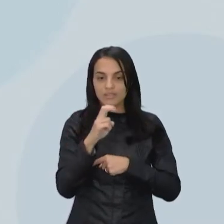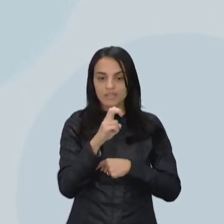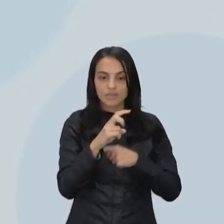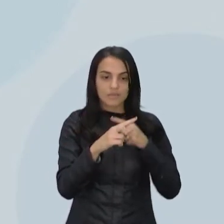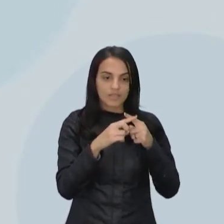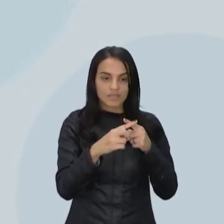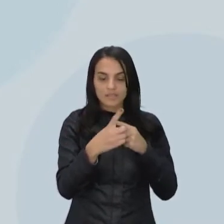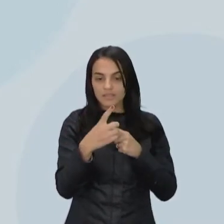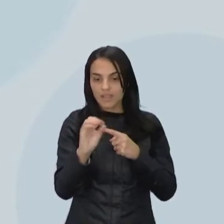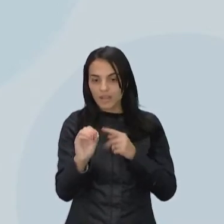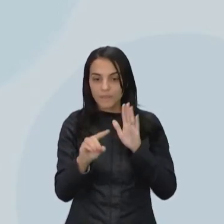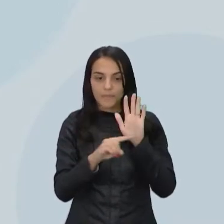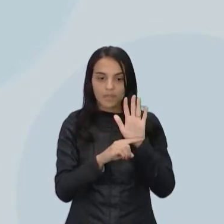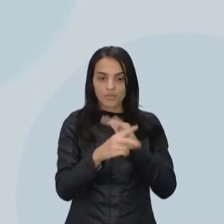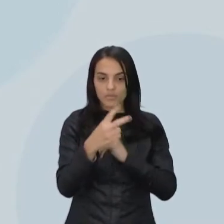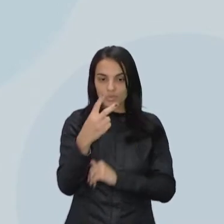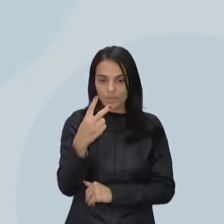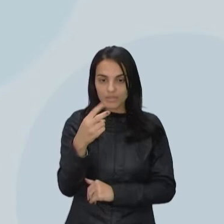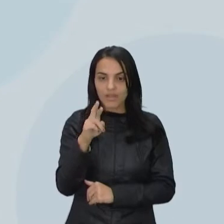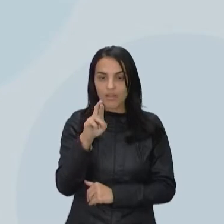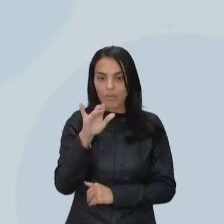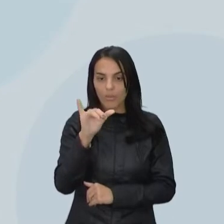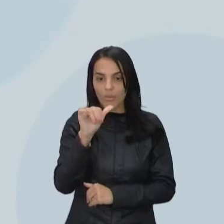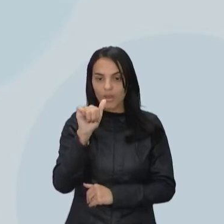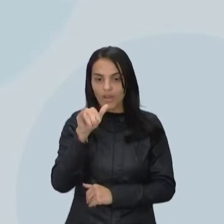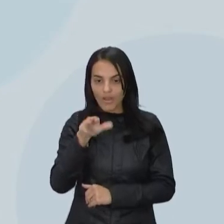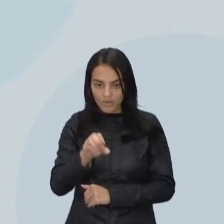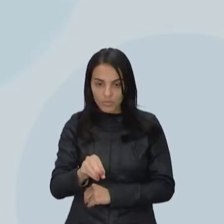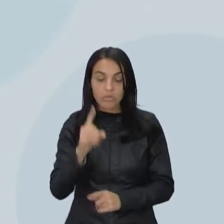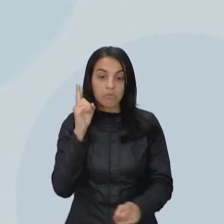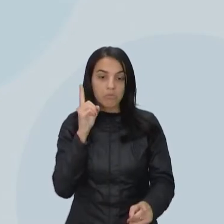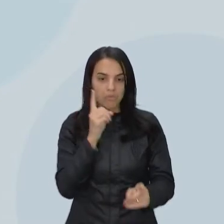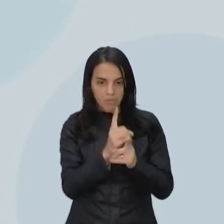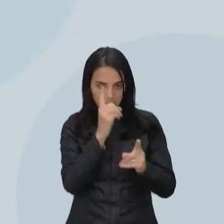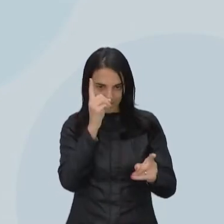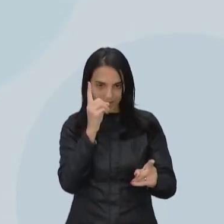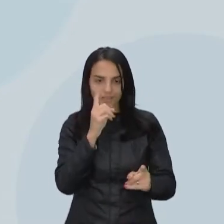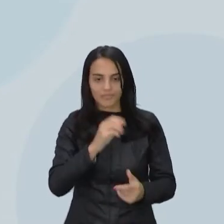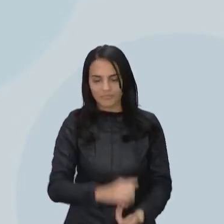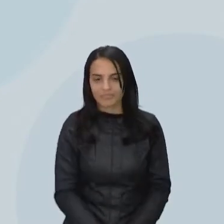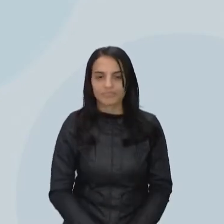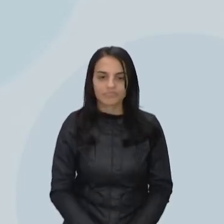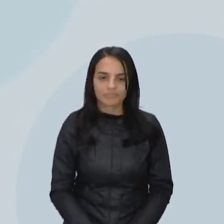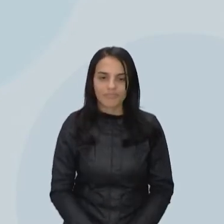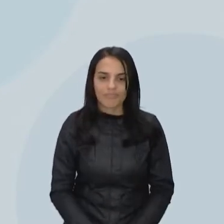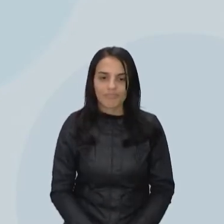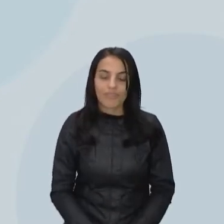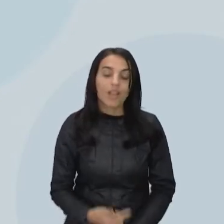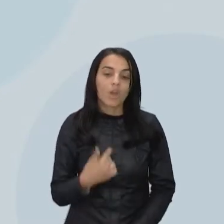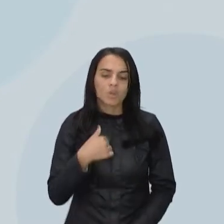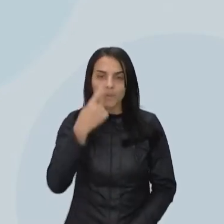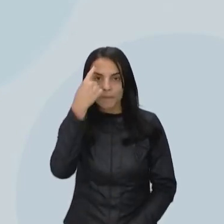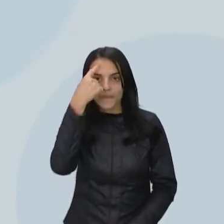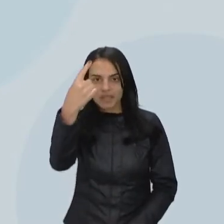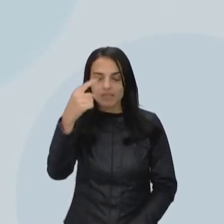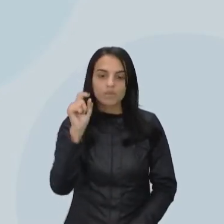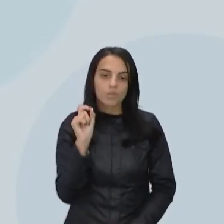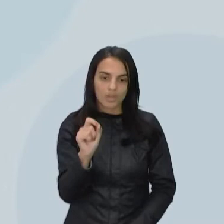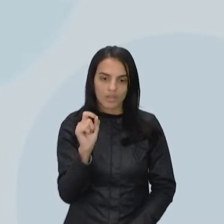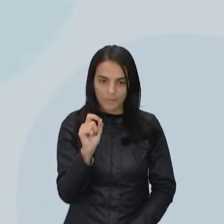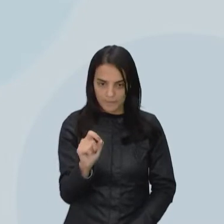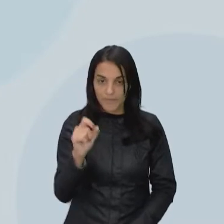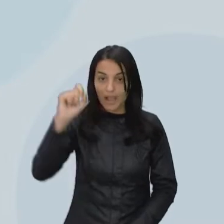menos 2 é o raio que eu encontrei. Muito bem, vamos lá. Aí eu estou pensando o seguinte,